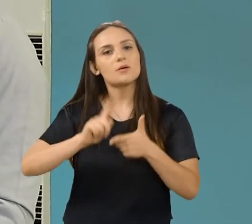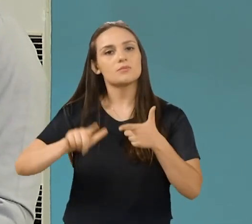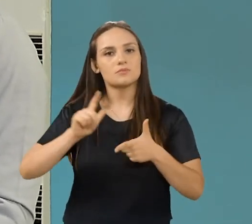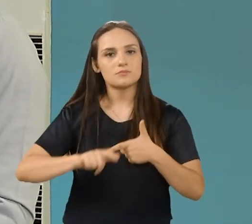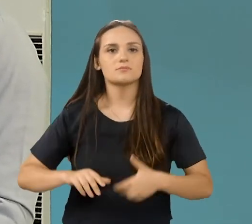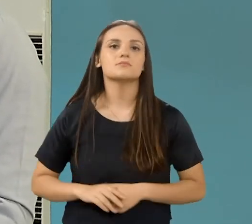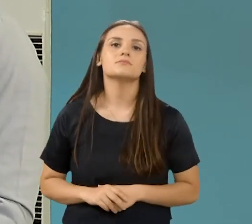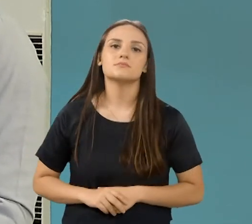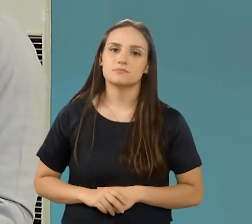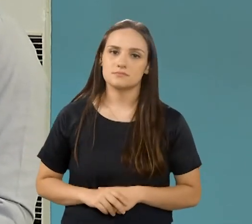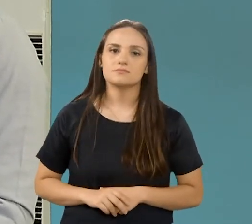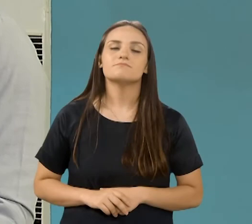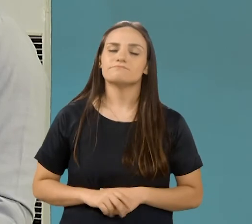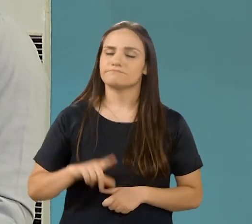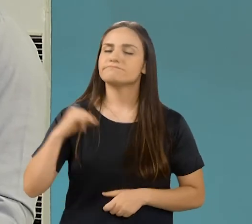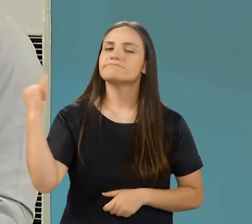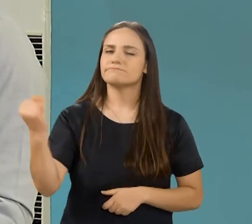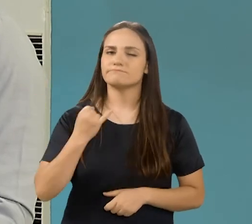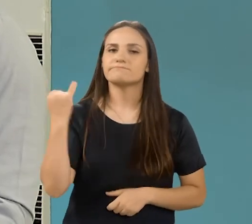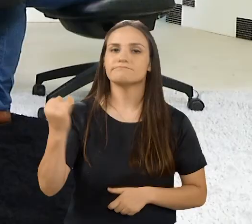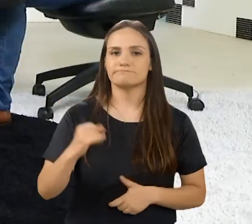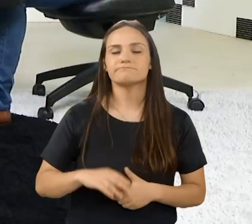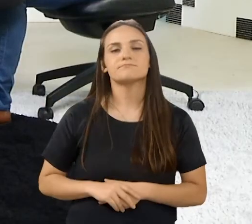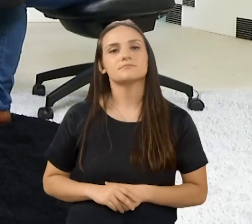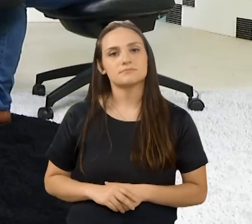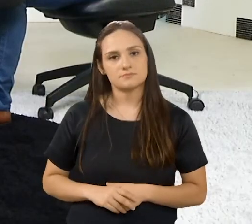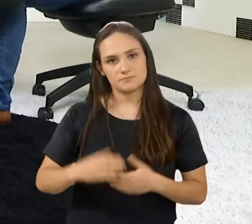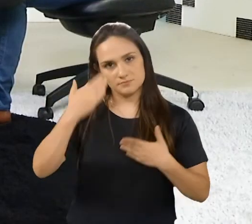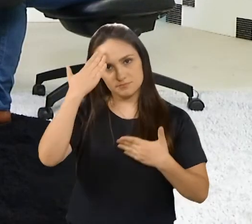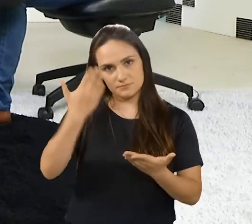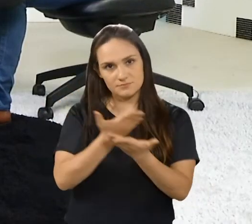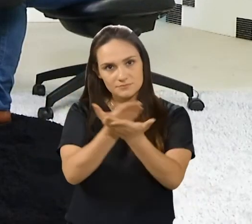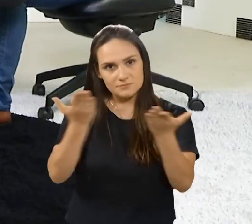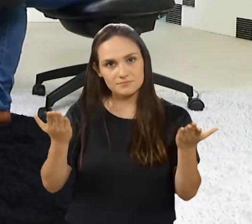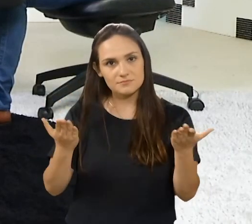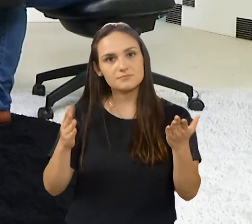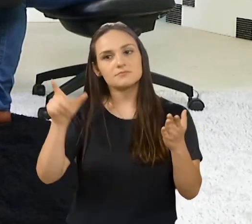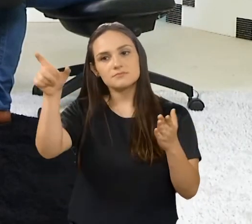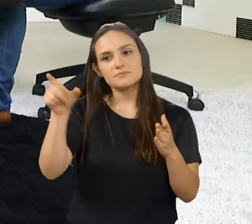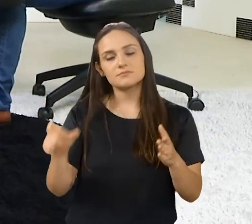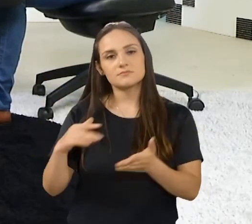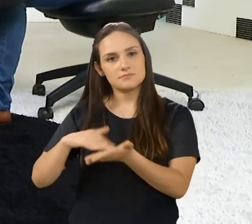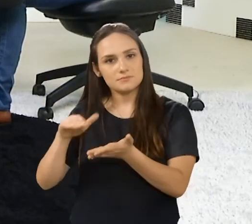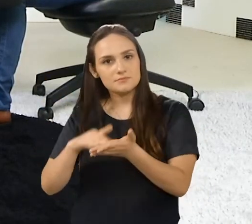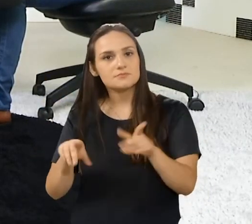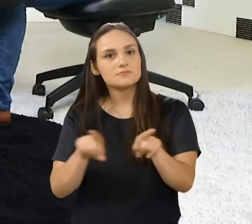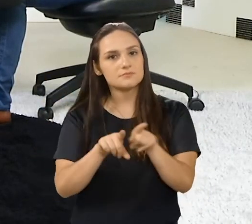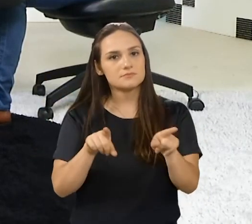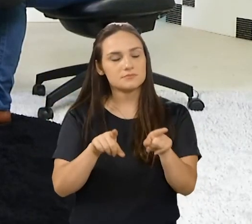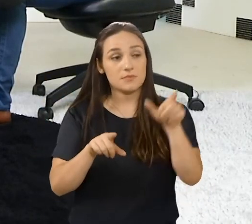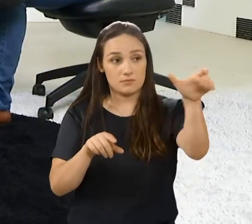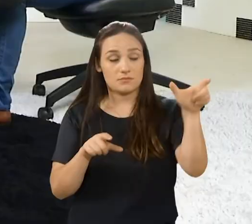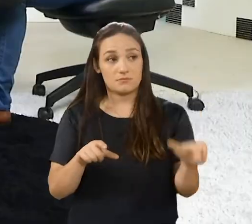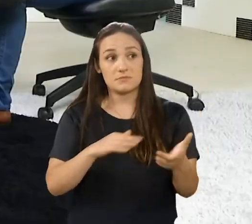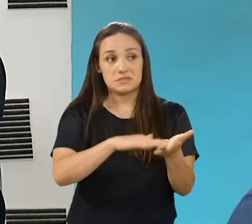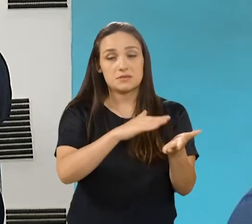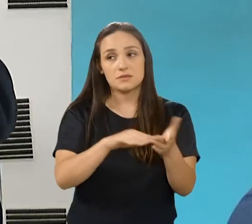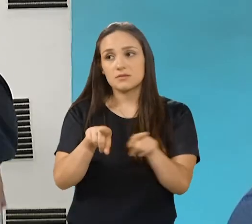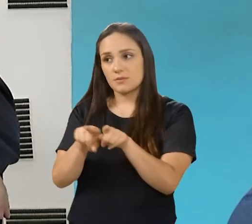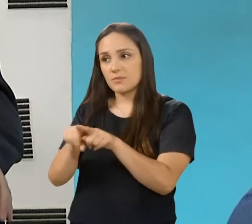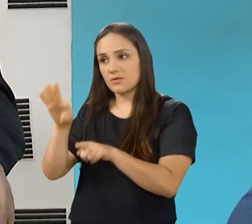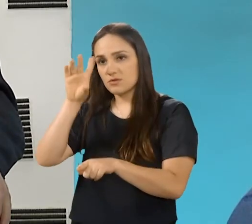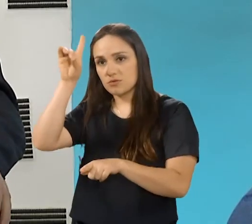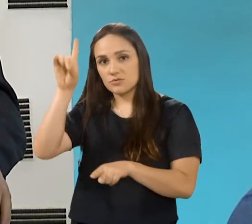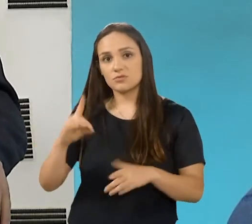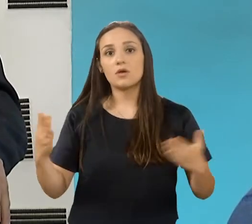nesse momento. Obrigado pela oportunidade. Né? Muito importante. Agradecer a presença do secretário novamente e do André, diretor do IMASU. E